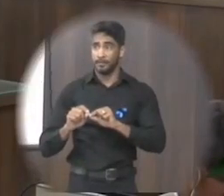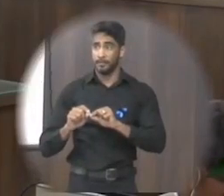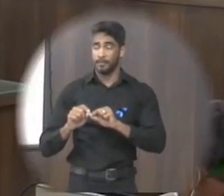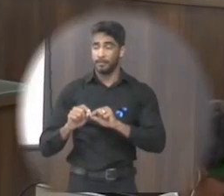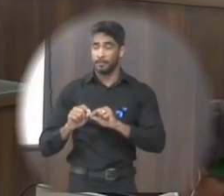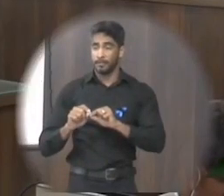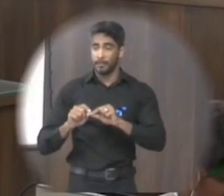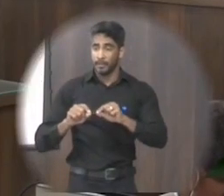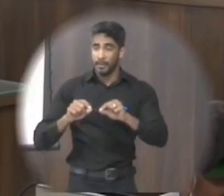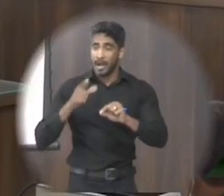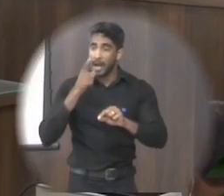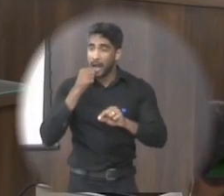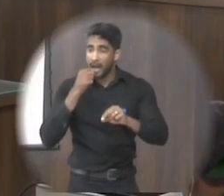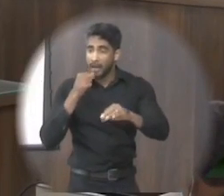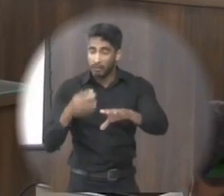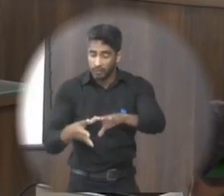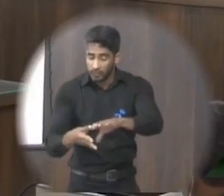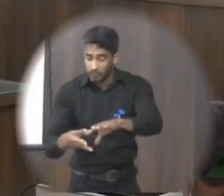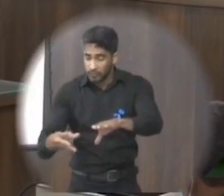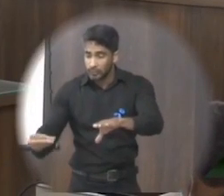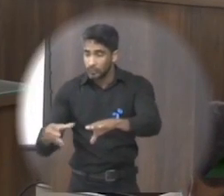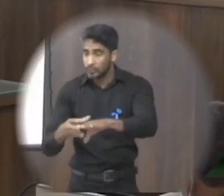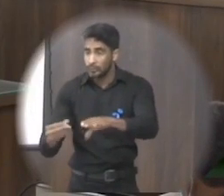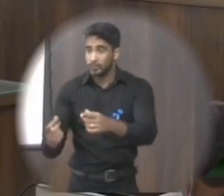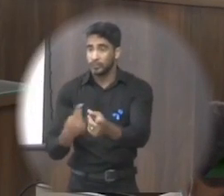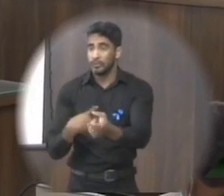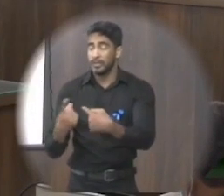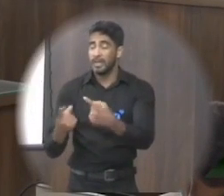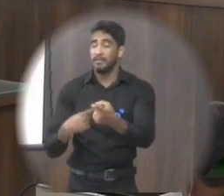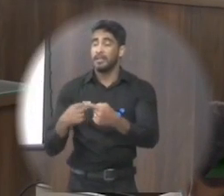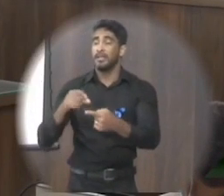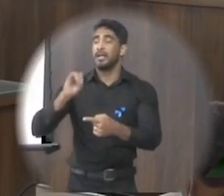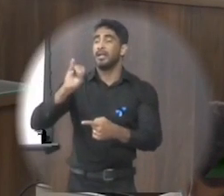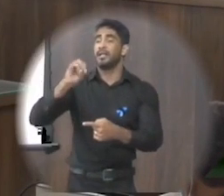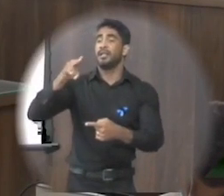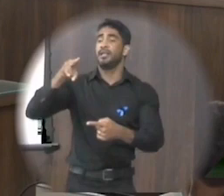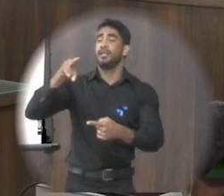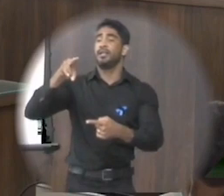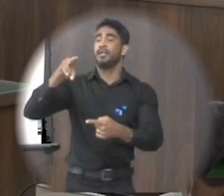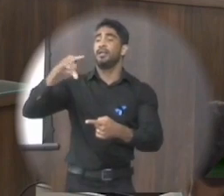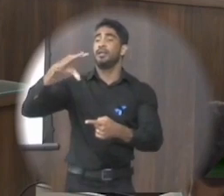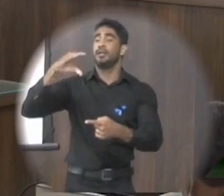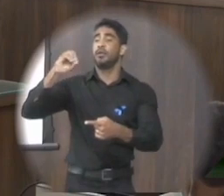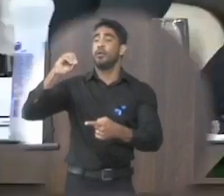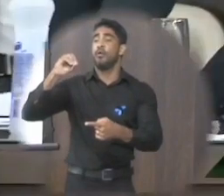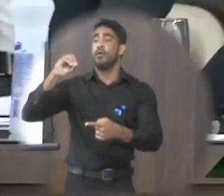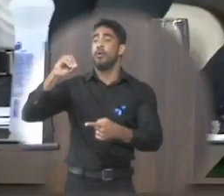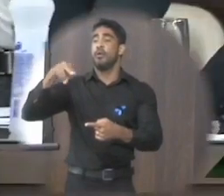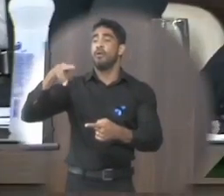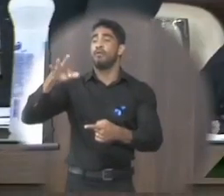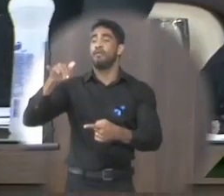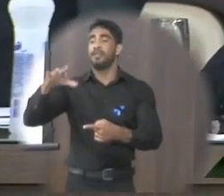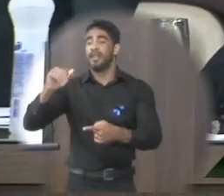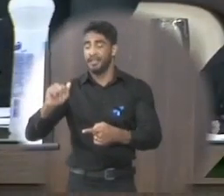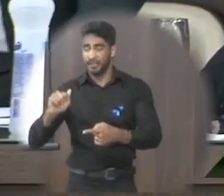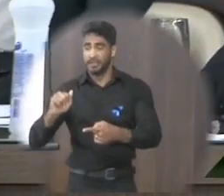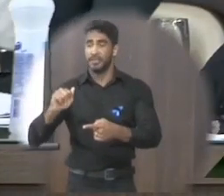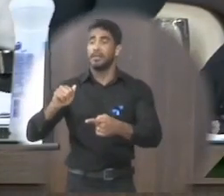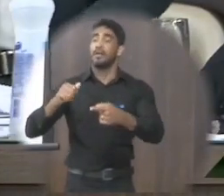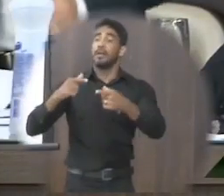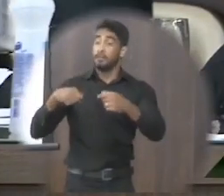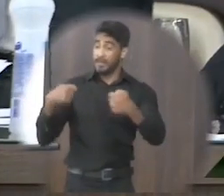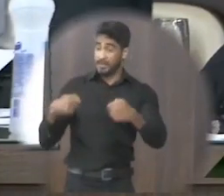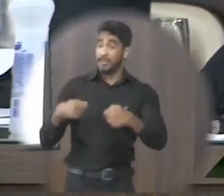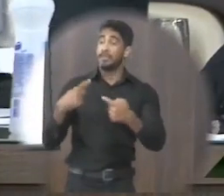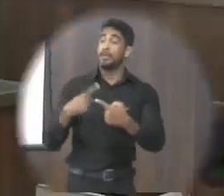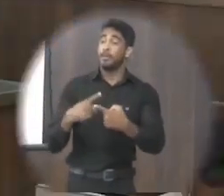viabilização de drenagem pluvial na Avenida dos Inconfidentes, no bairro Santo Antônio, nesta cidade. A referida indicação se faz necessária,